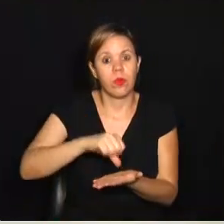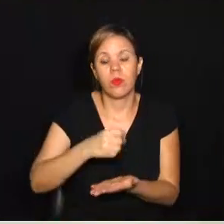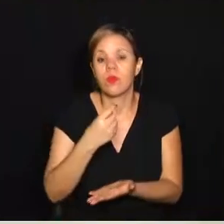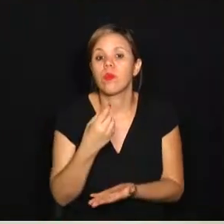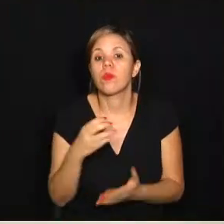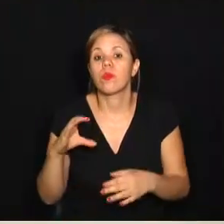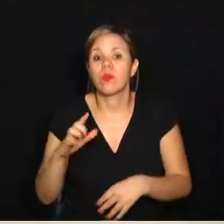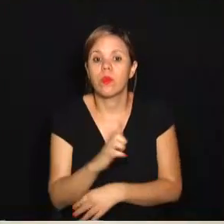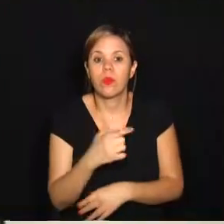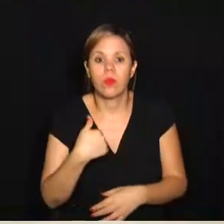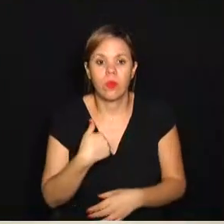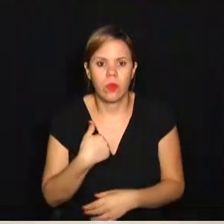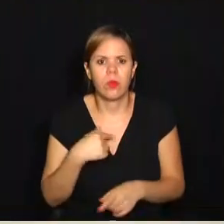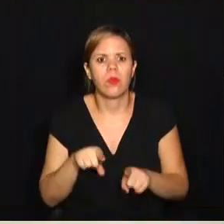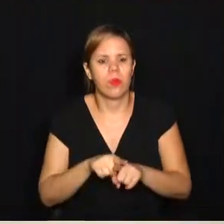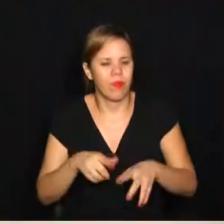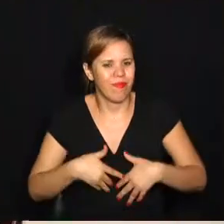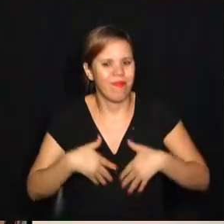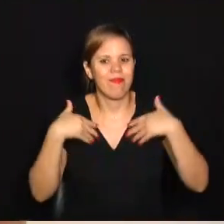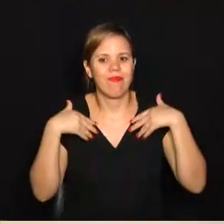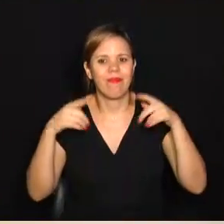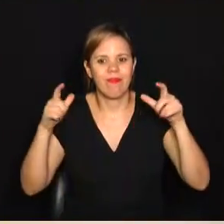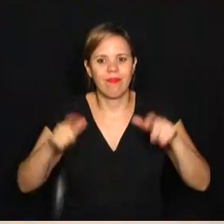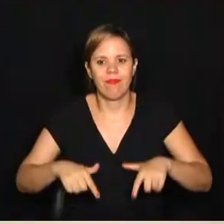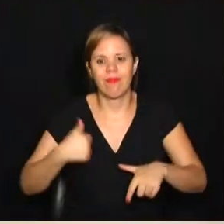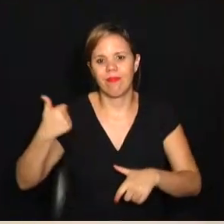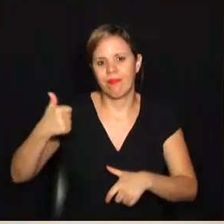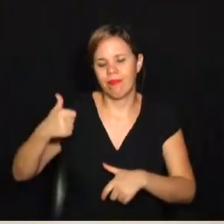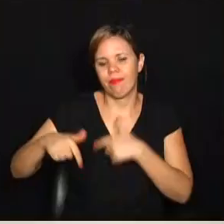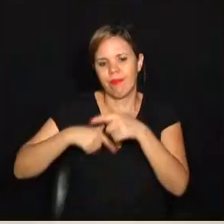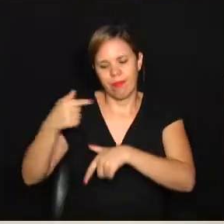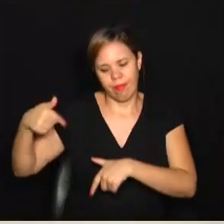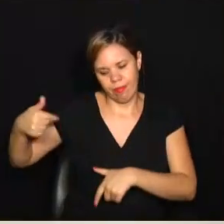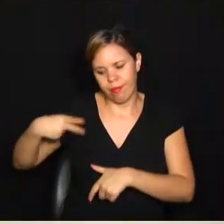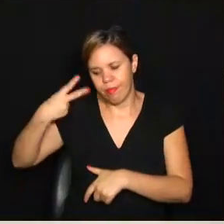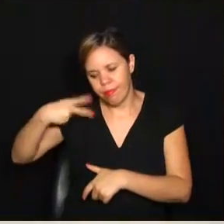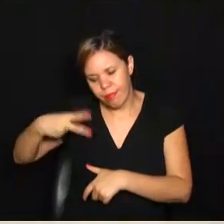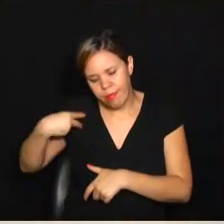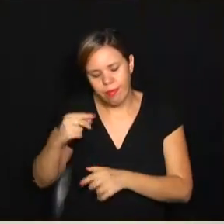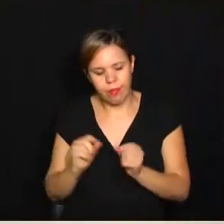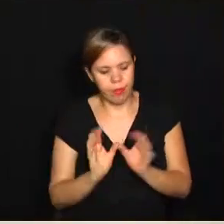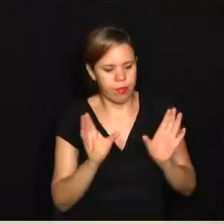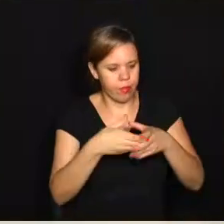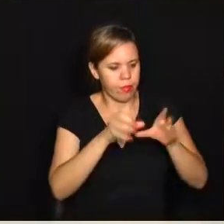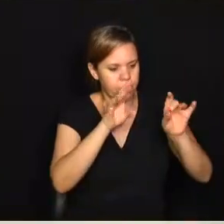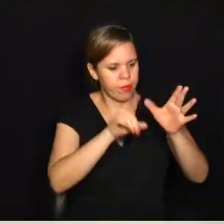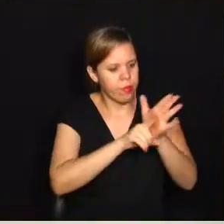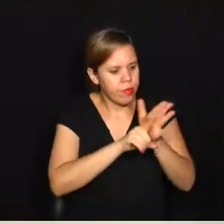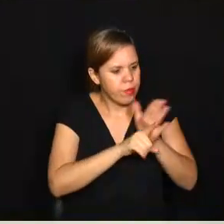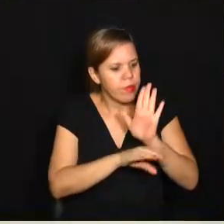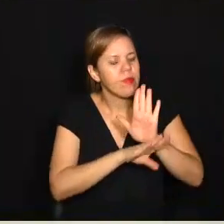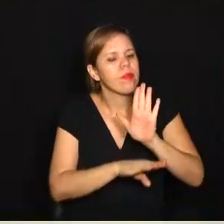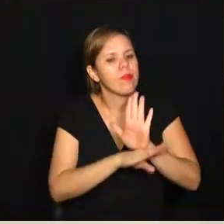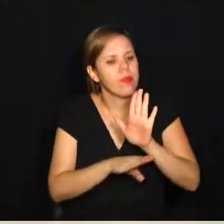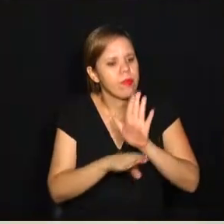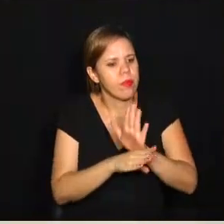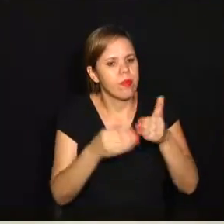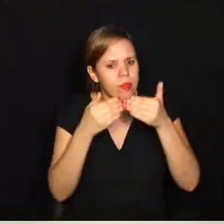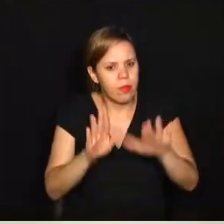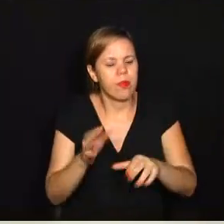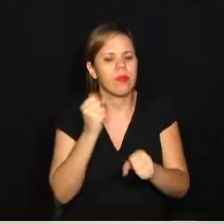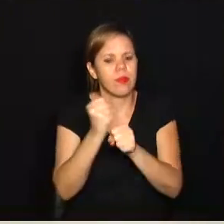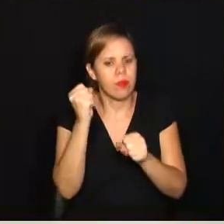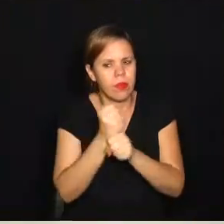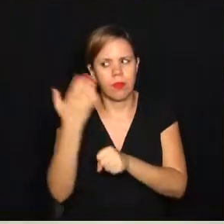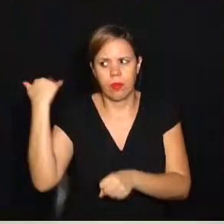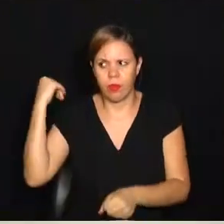Grande. Eu, inclusive, tenho muito orgulho desse campus, porque no meu primeiro mandato aqui, nós fizemos uma comissão especial de estudos que ajudou a destravar as obras que estavam